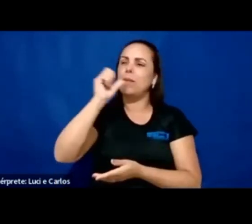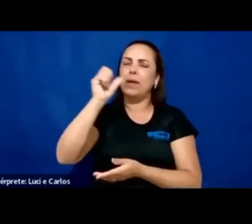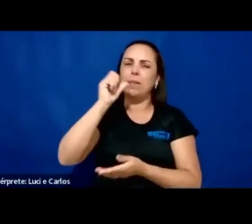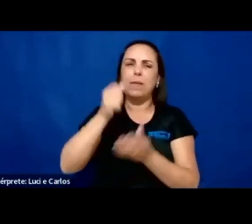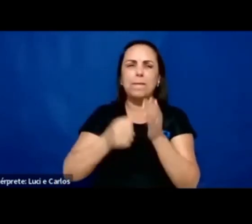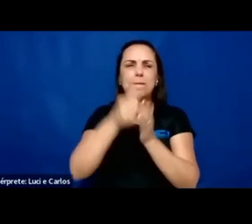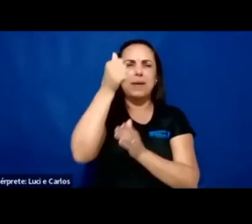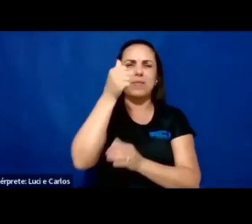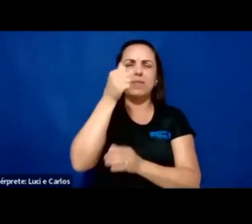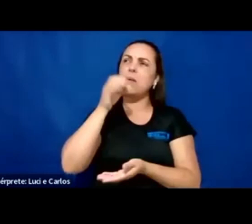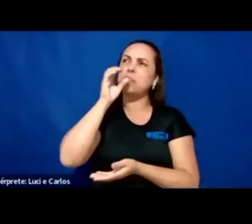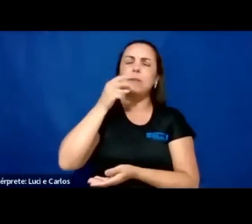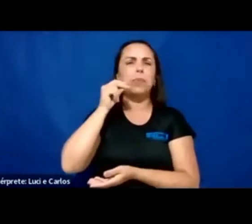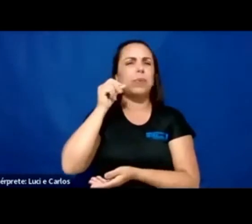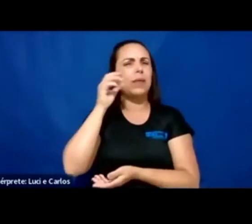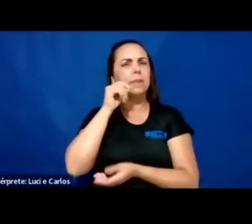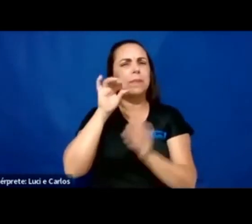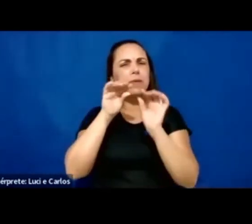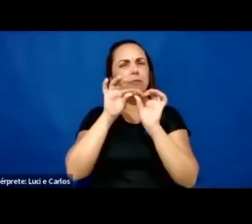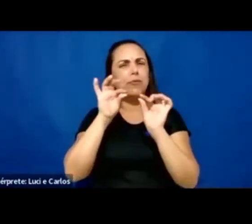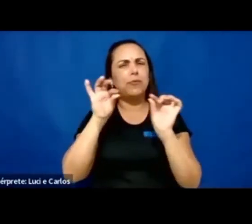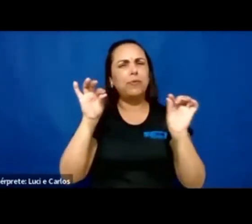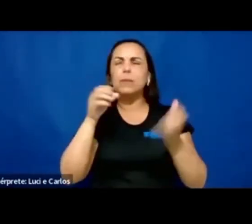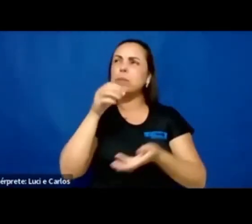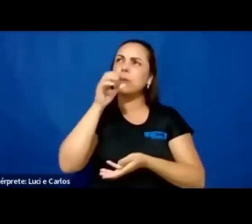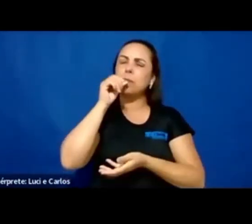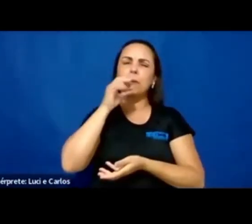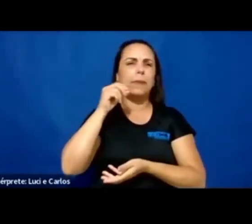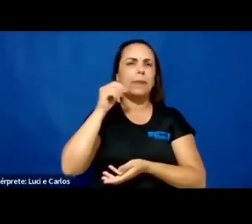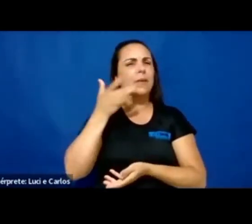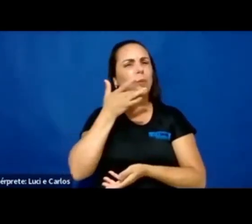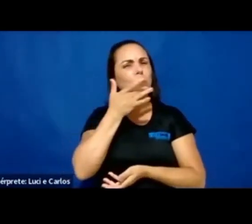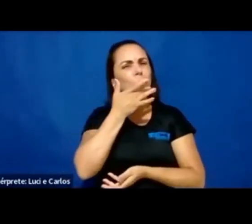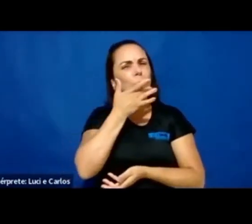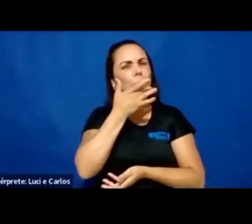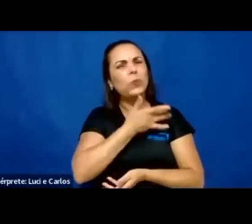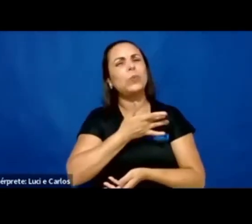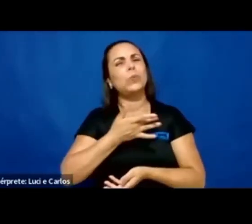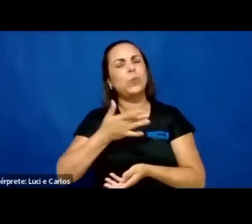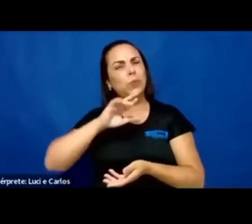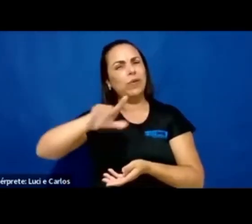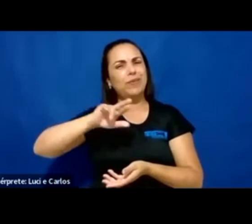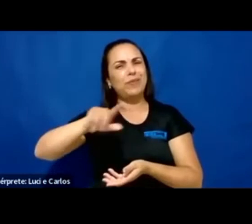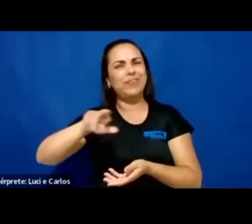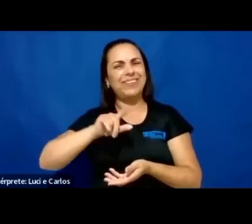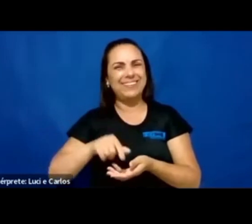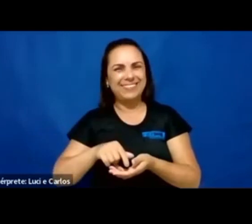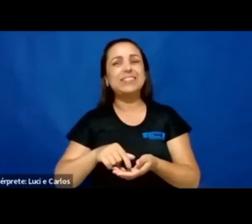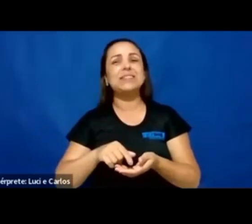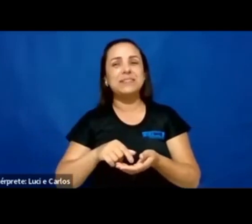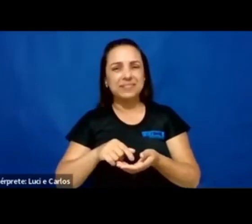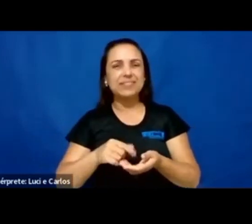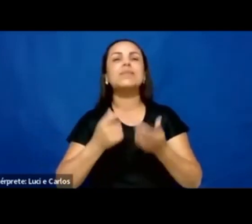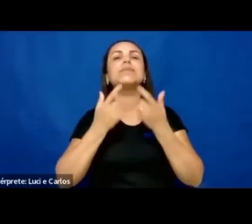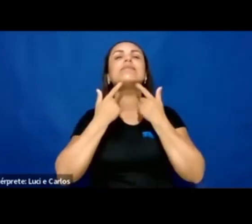ela parece ser mais leve. E quando você bebe uma água magneticamente tratada, parece que você bebe ela, ela escorre facinho por